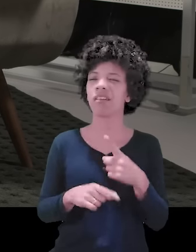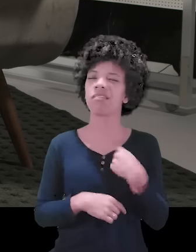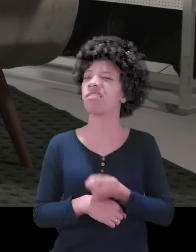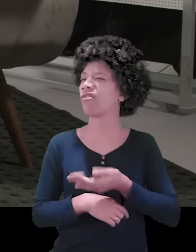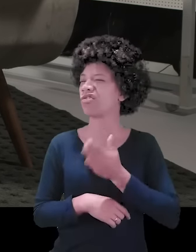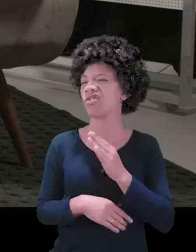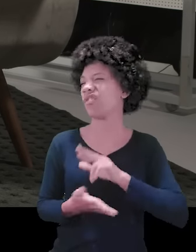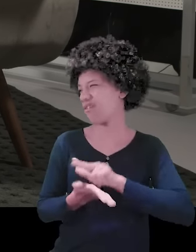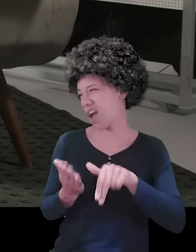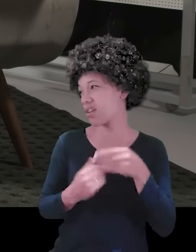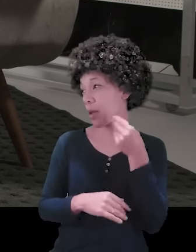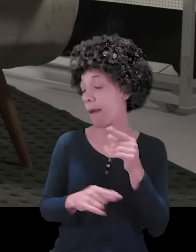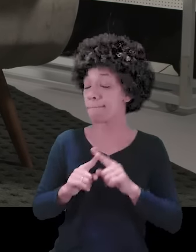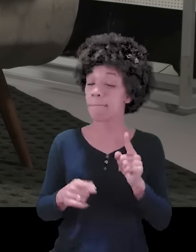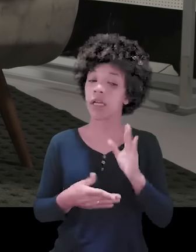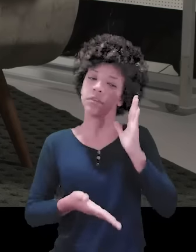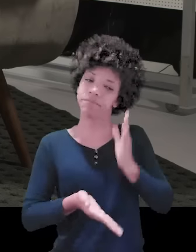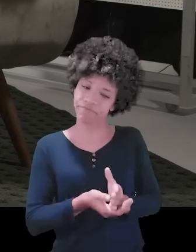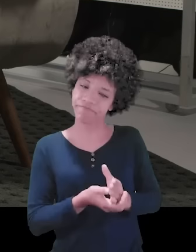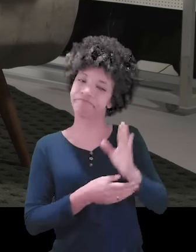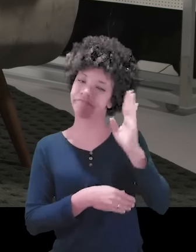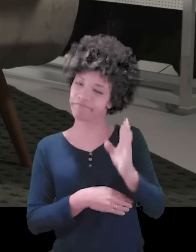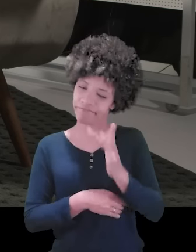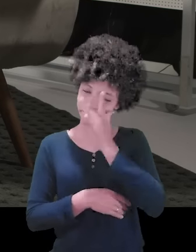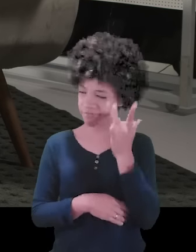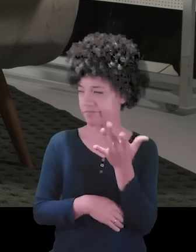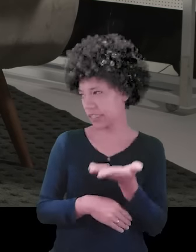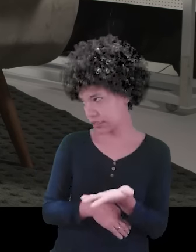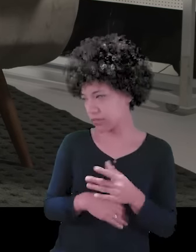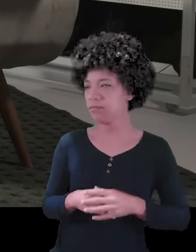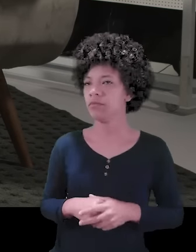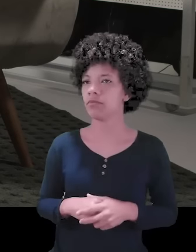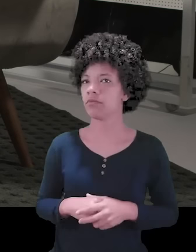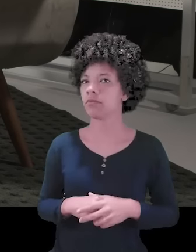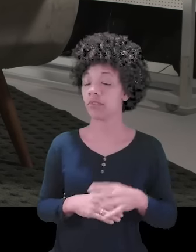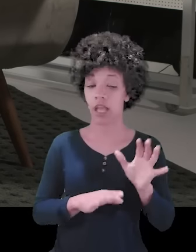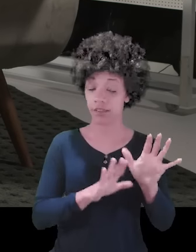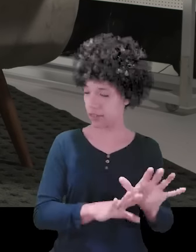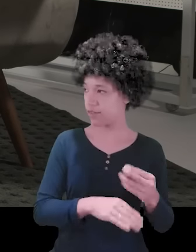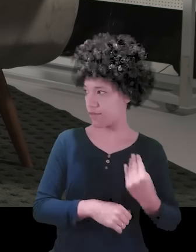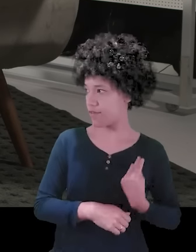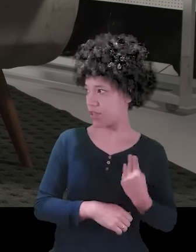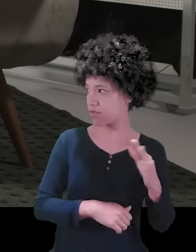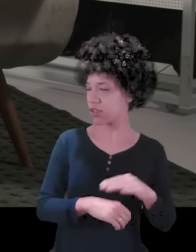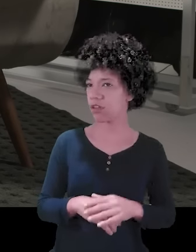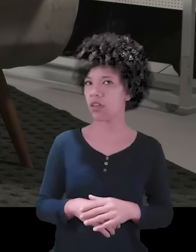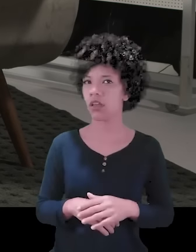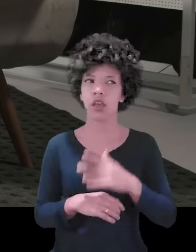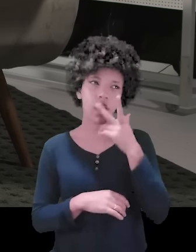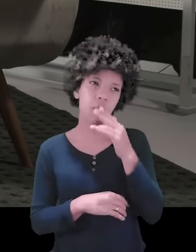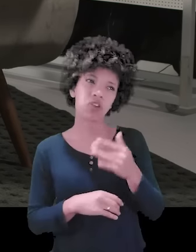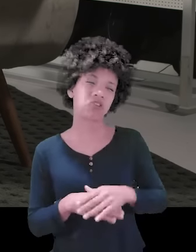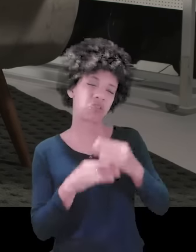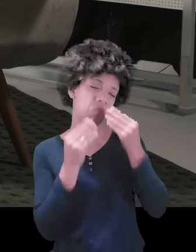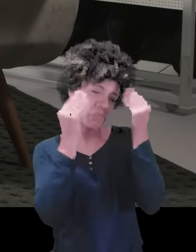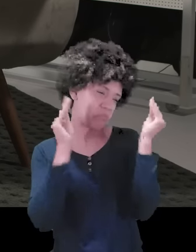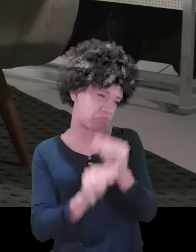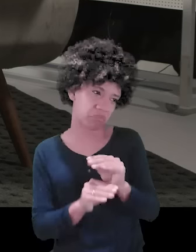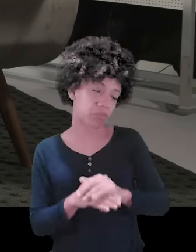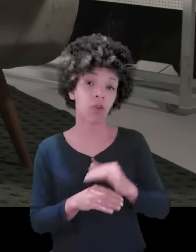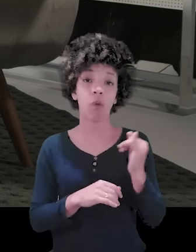fundido e muita coisa mas boa parte do brasileiro um bota assim Ah tá nem aí Eu acho que não é que não tá nem aí